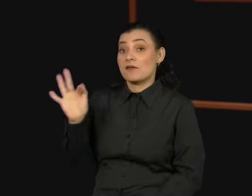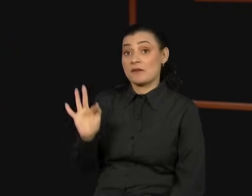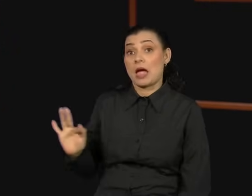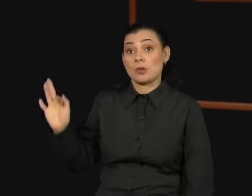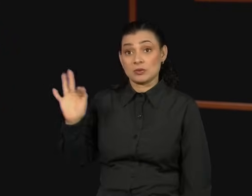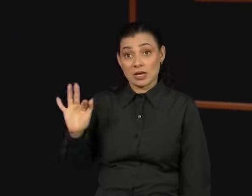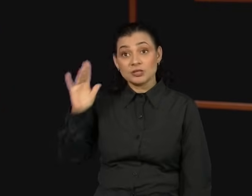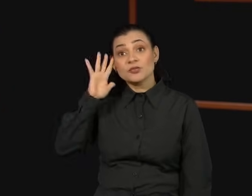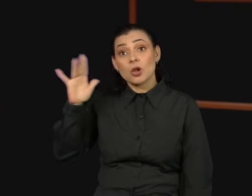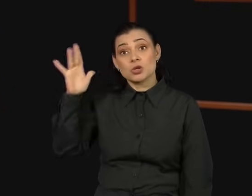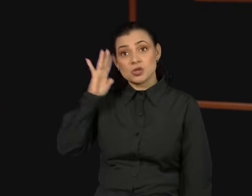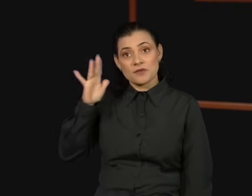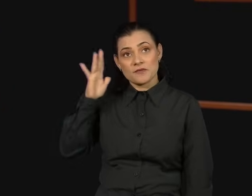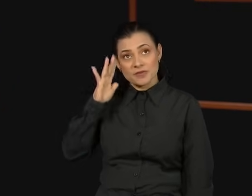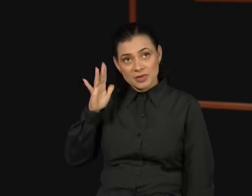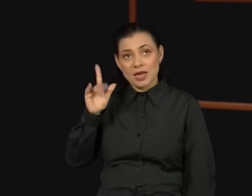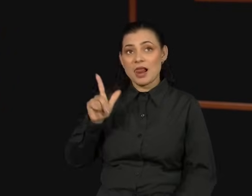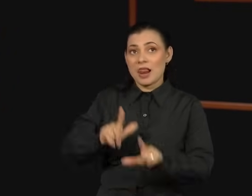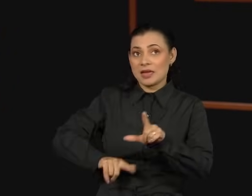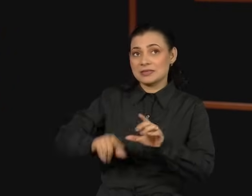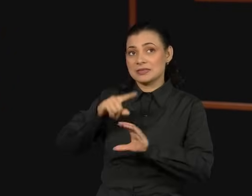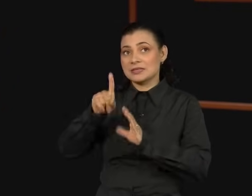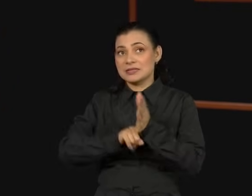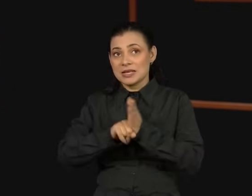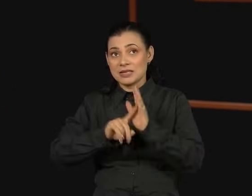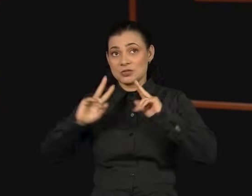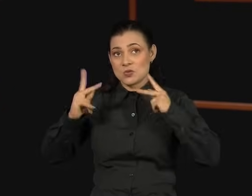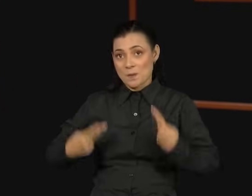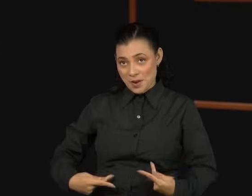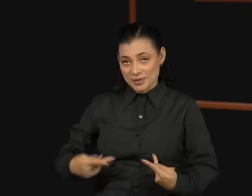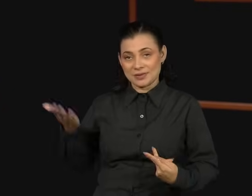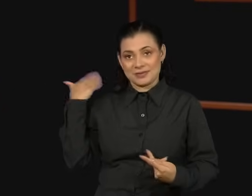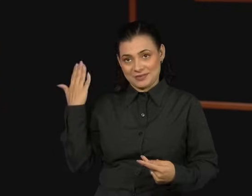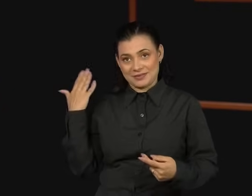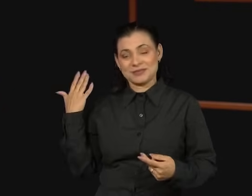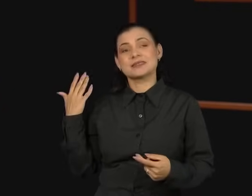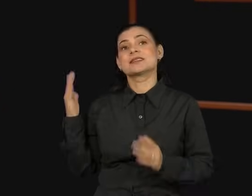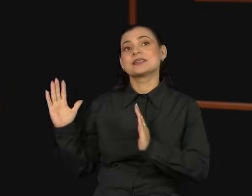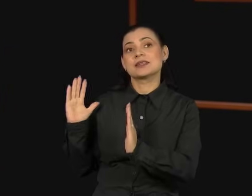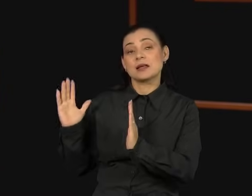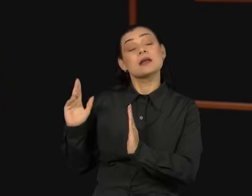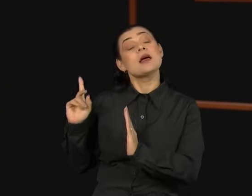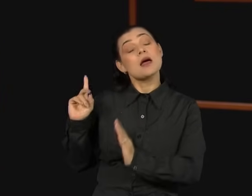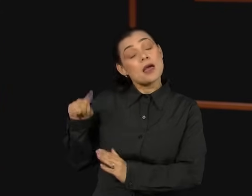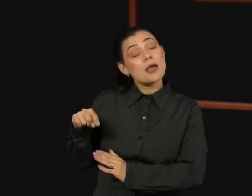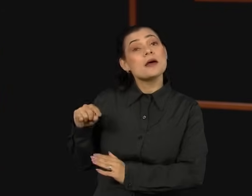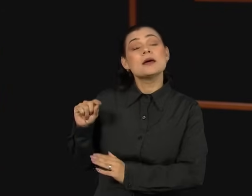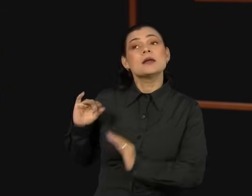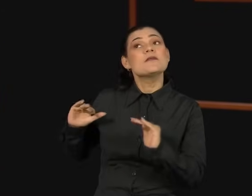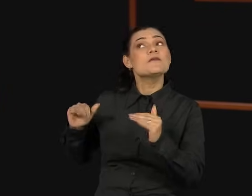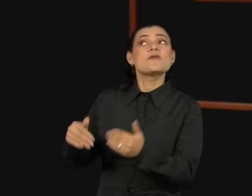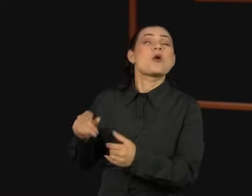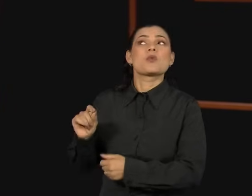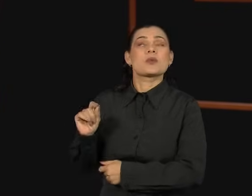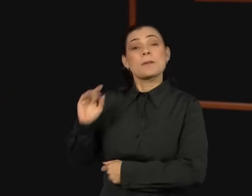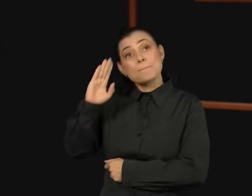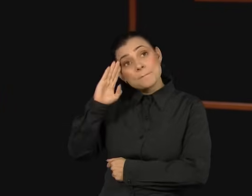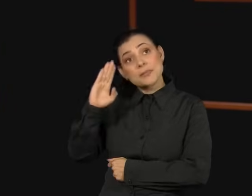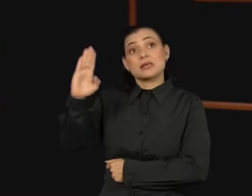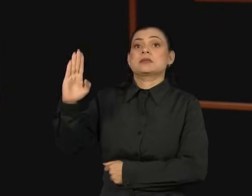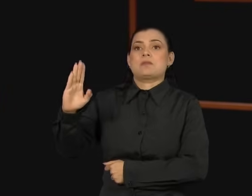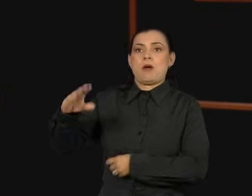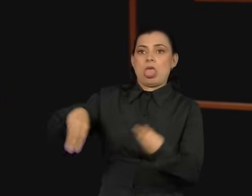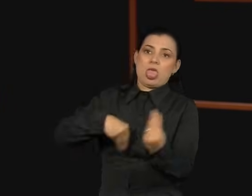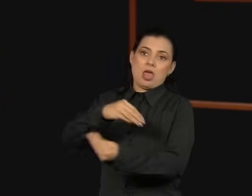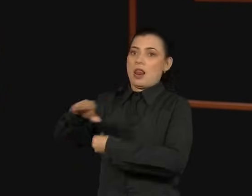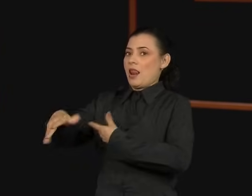de Filosofia, Letras e Ciências Humanas, como chamavam naquela altura, era de fato um lugar que estava no meio